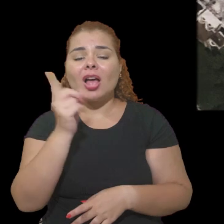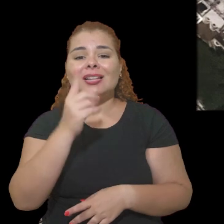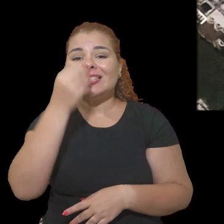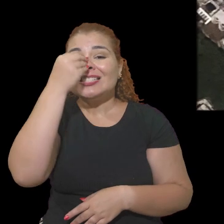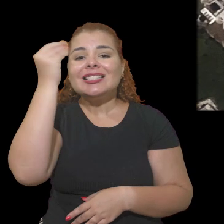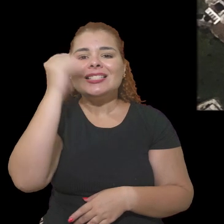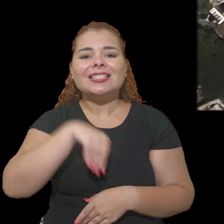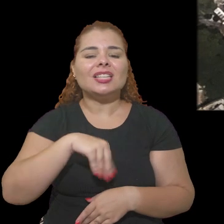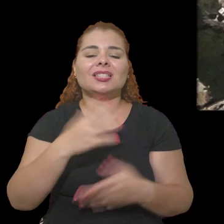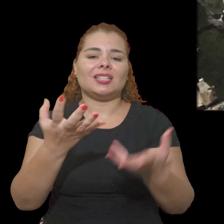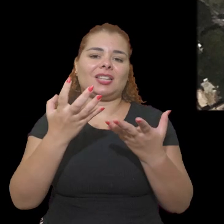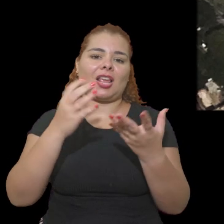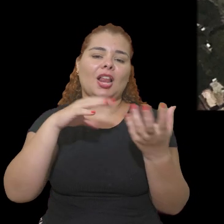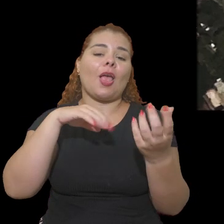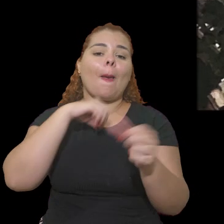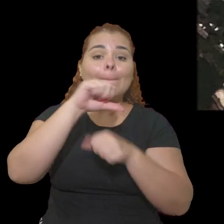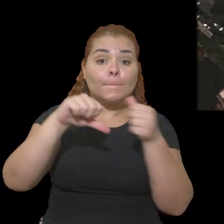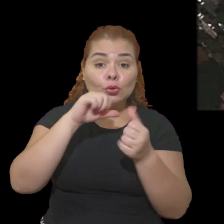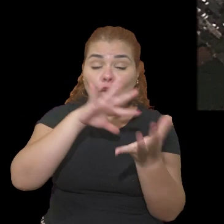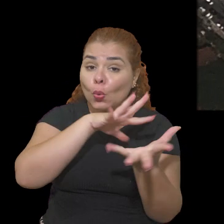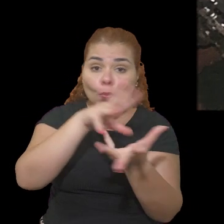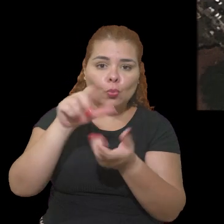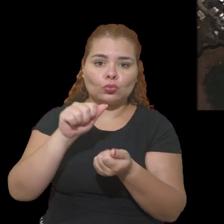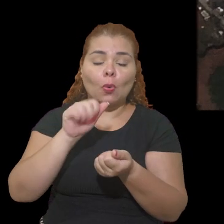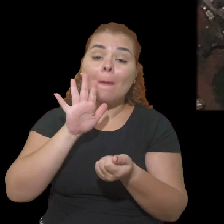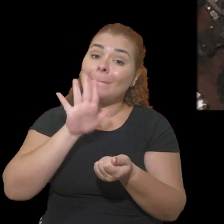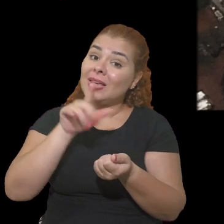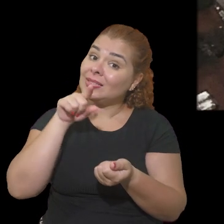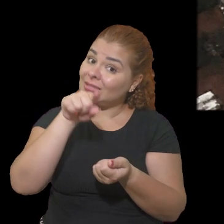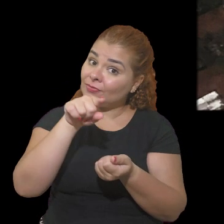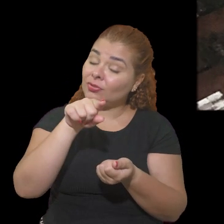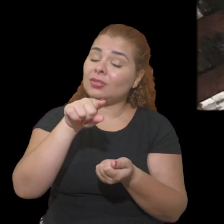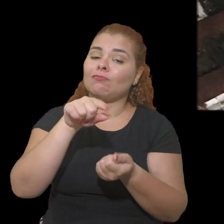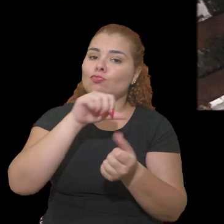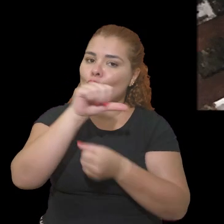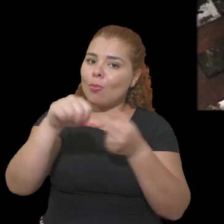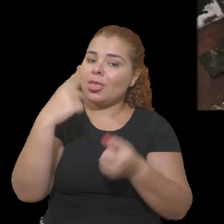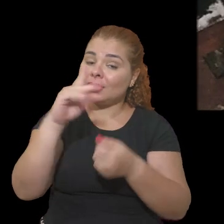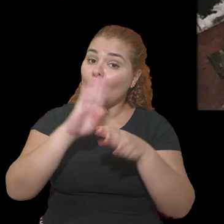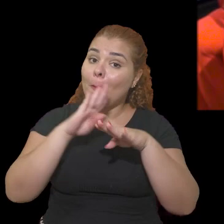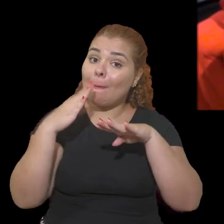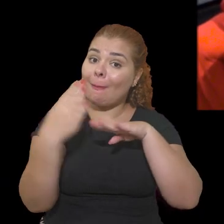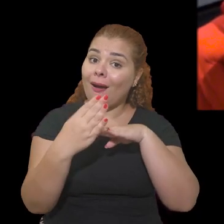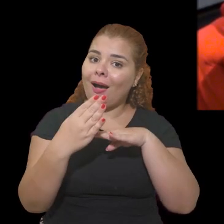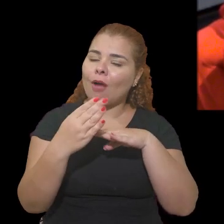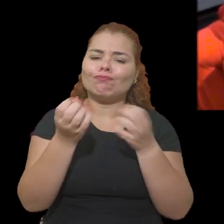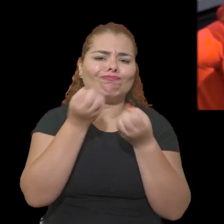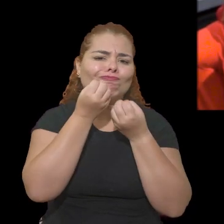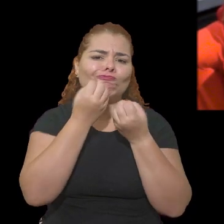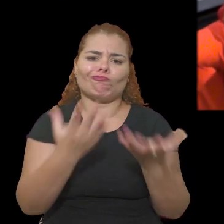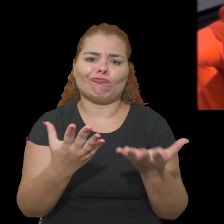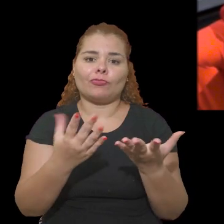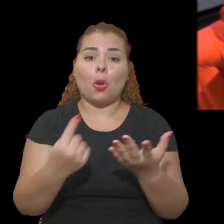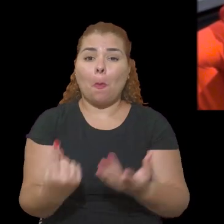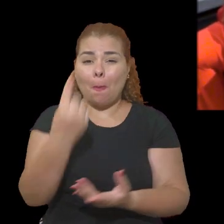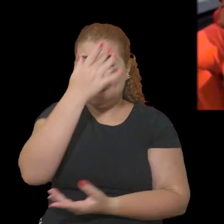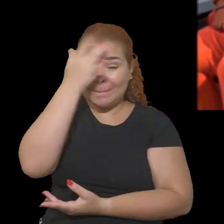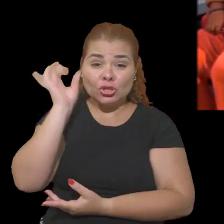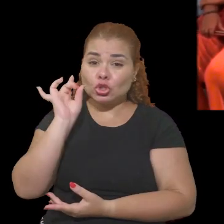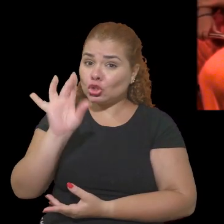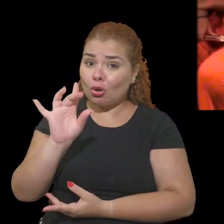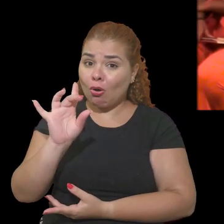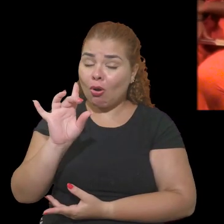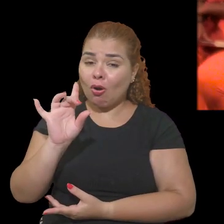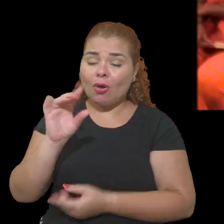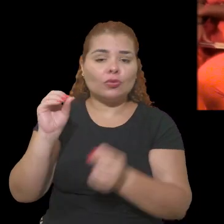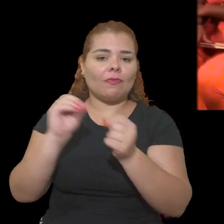de querer mudar o mundo que você não vai dar conta. Mas se você mudar seu bairro, já tá bom, tá ligado? E ele fala, mandorinha só não faz verão,